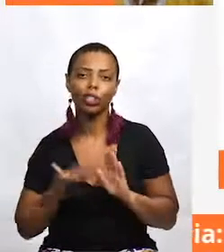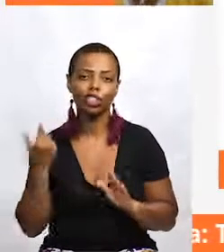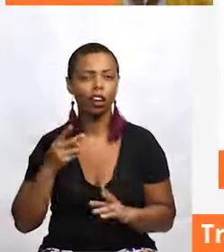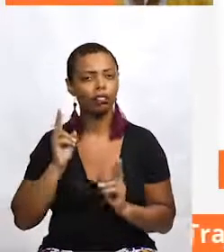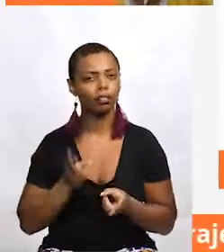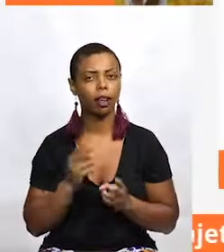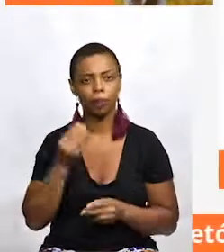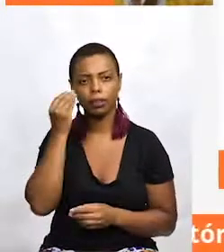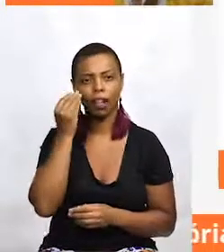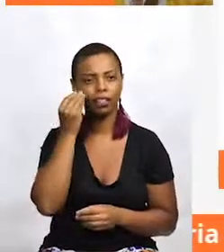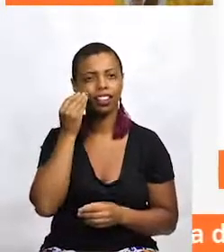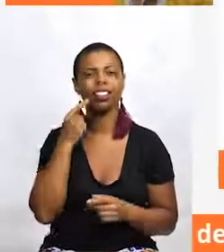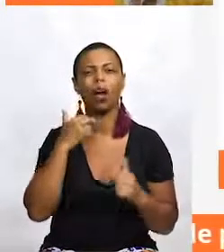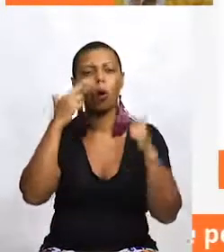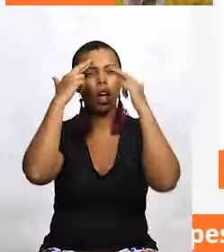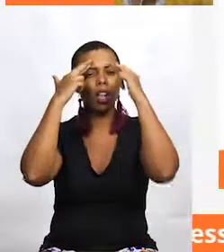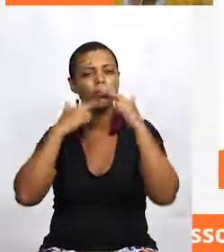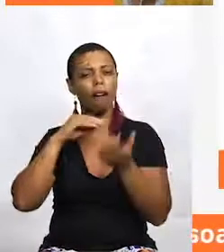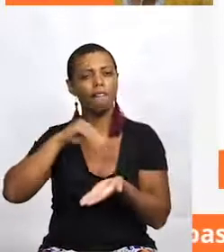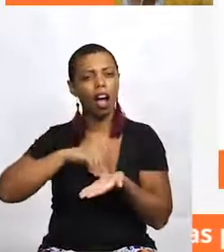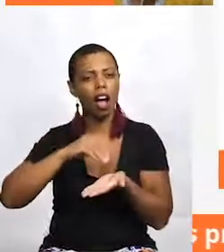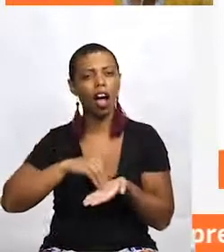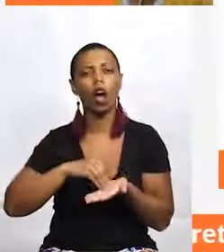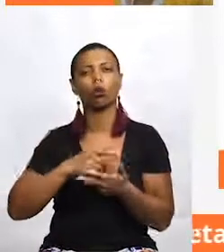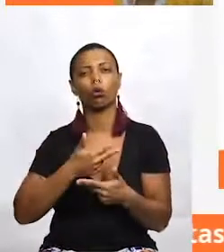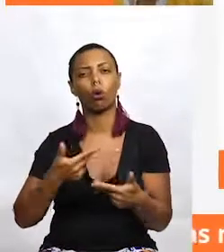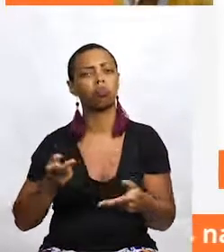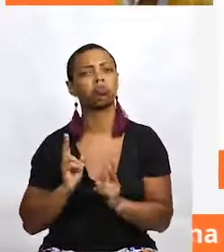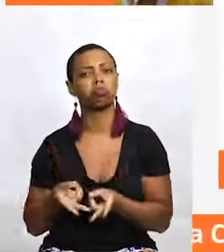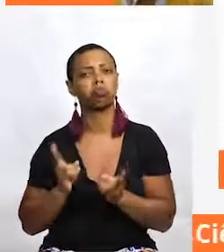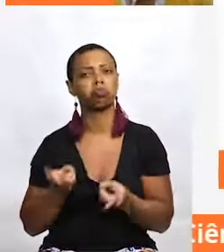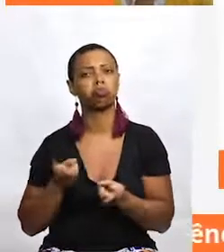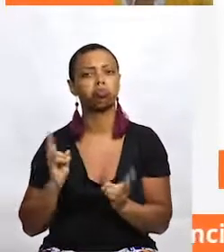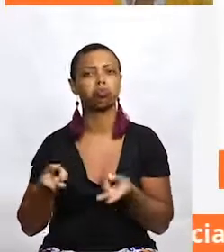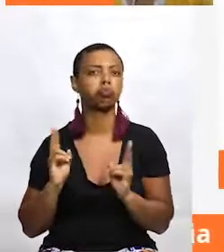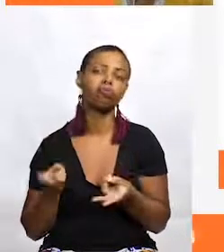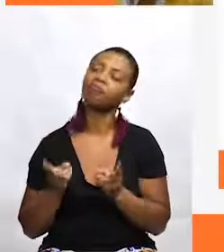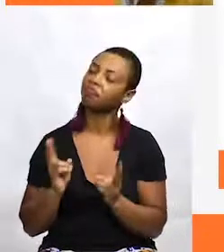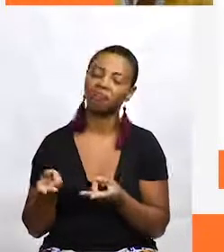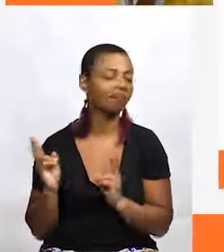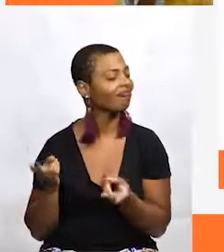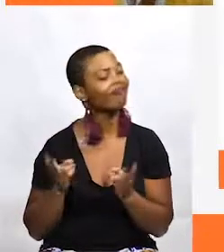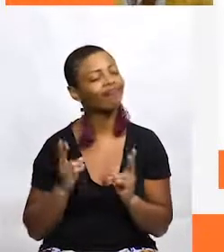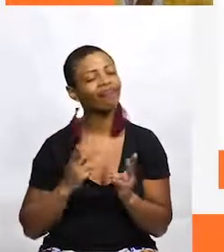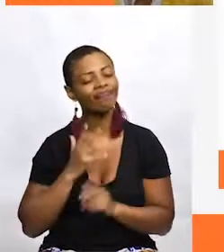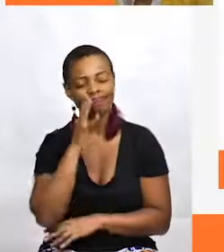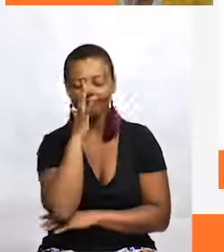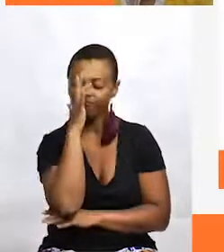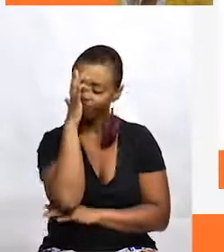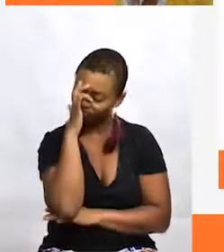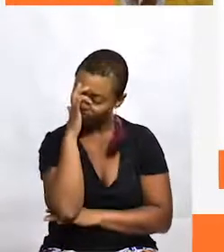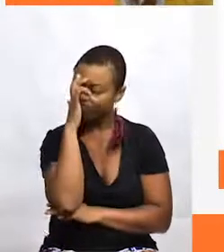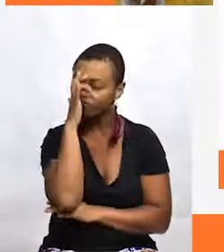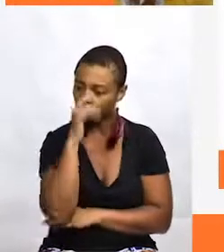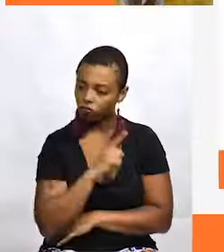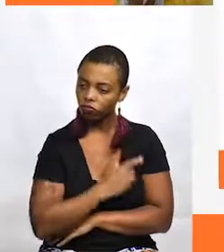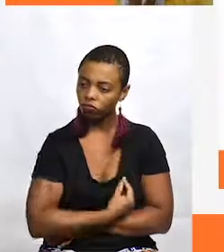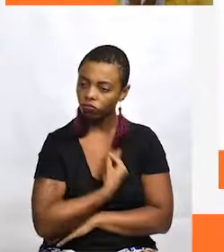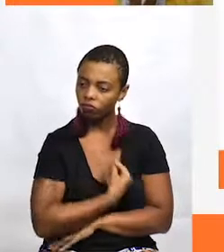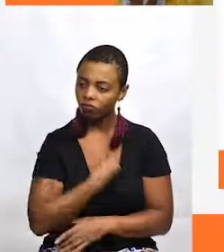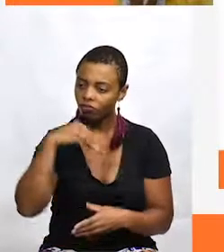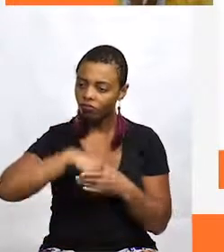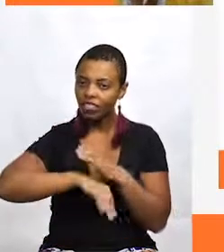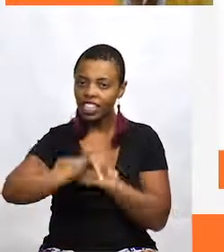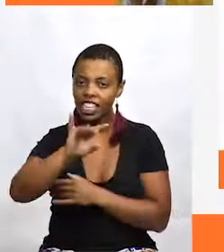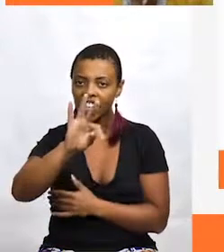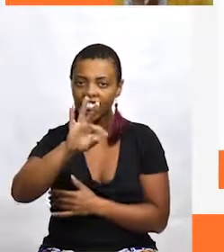Então, os desrespeitos, as coisas todas continuam, mas eu resisto e eu existo, não